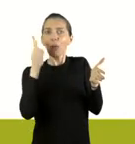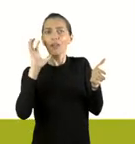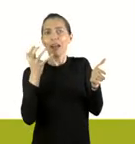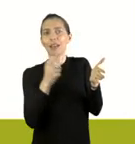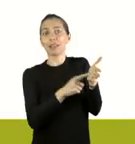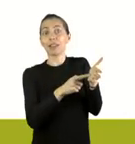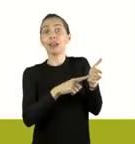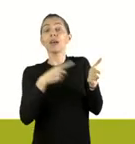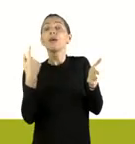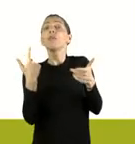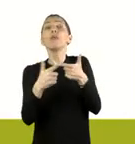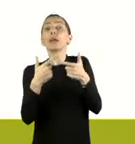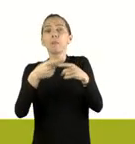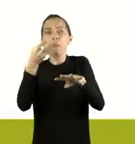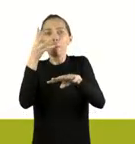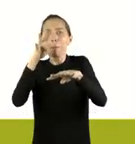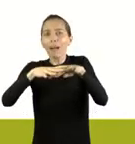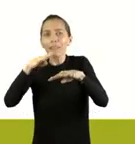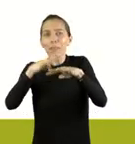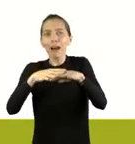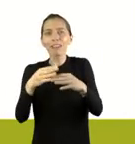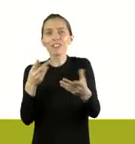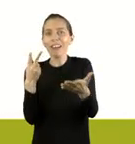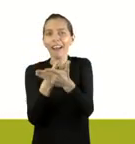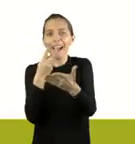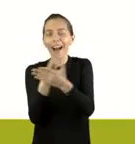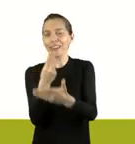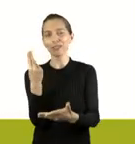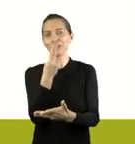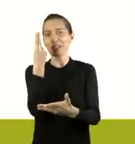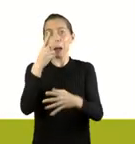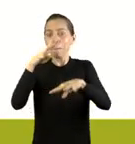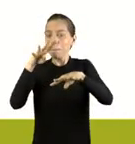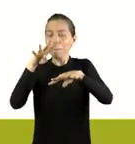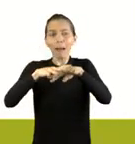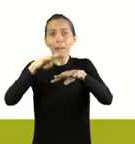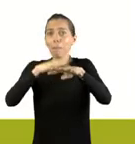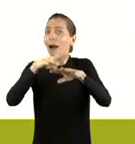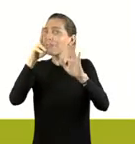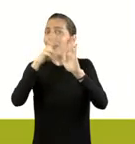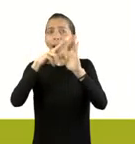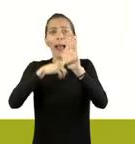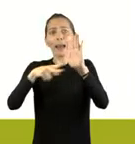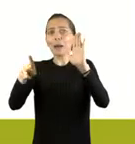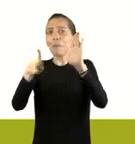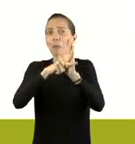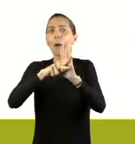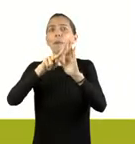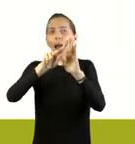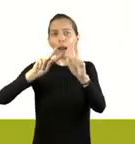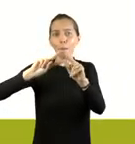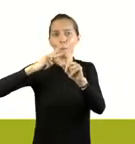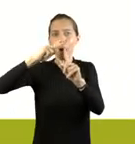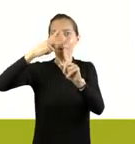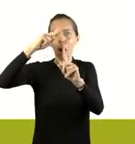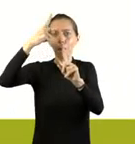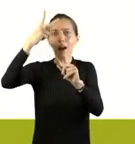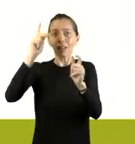porque ela não tem como negar a matemática. Ela é isso, né? Exata. Né?